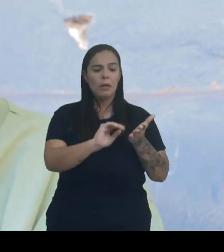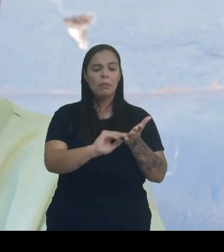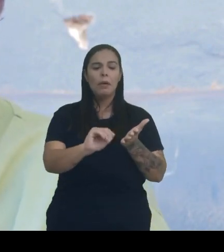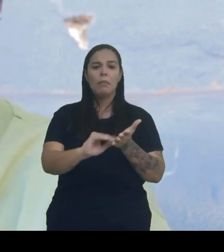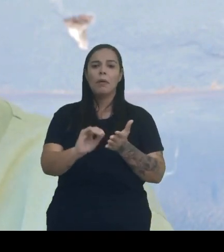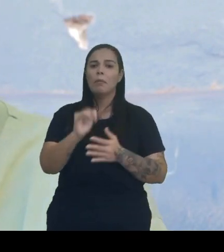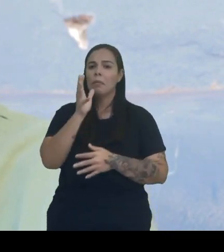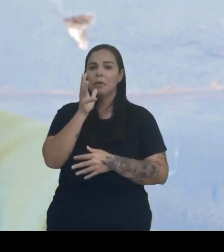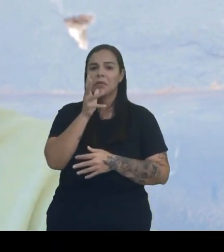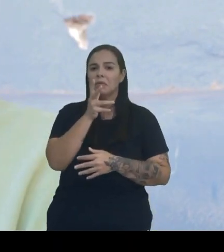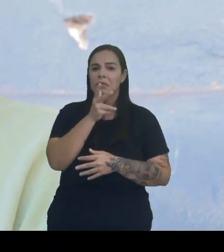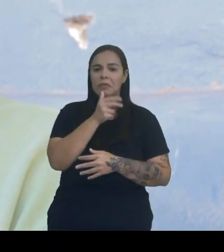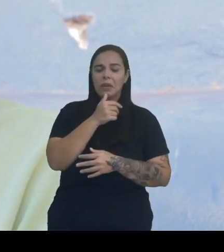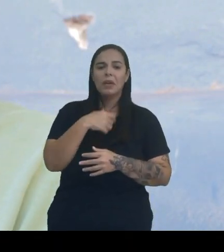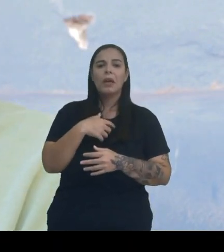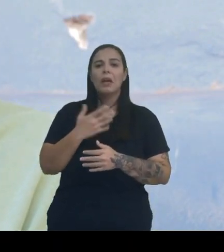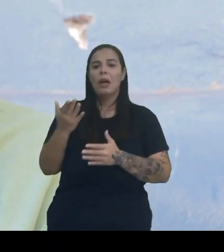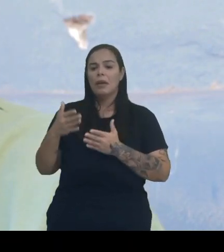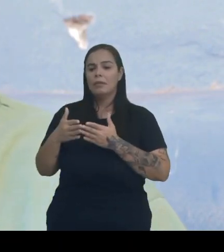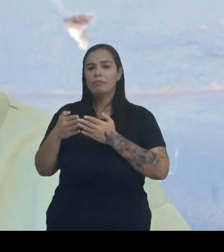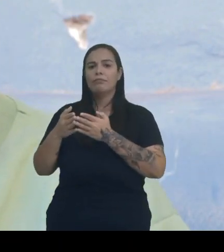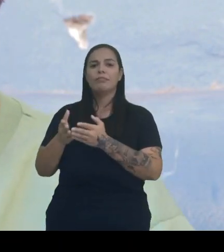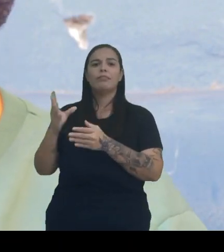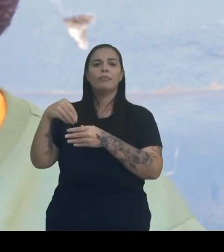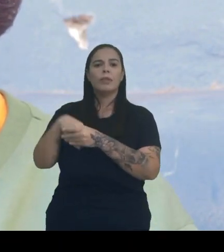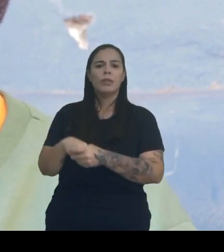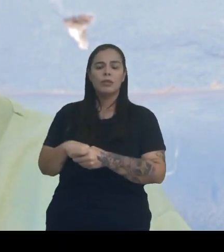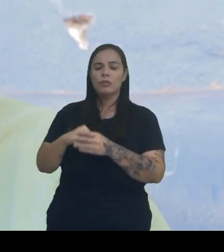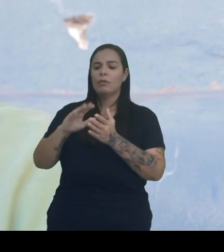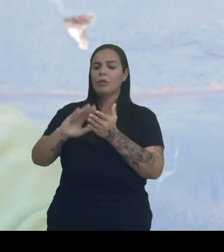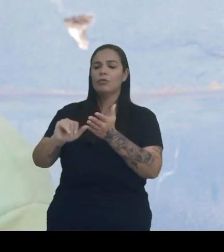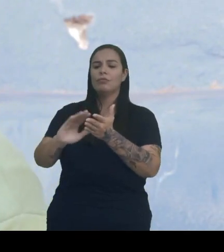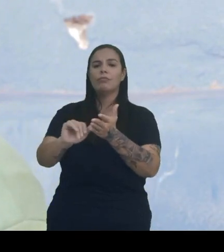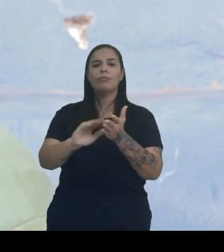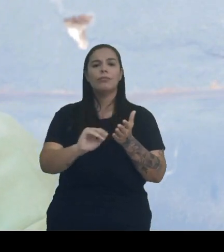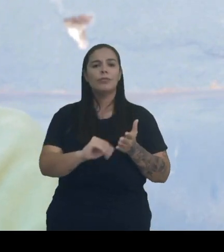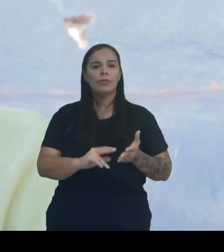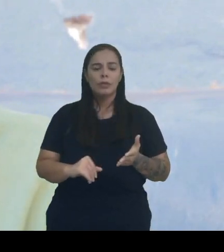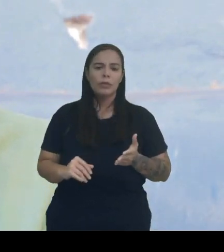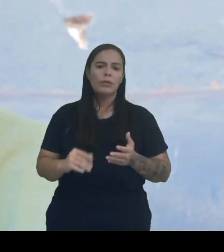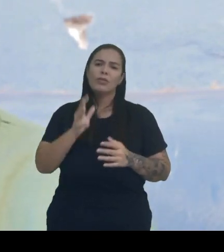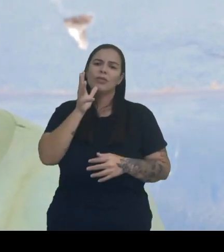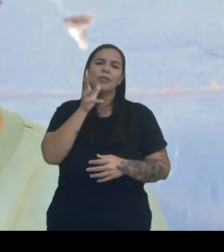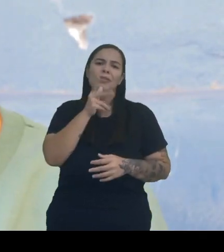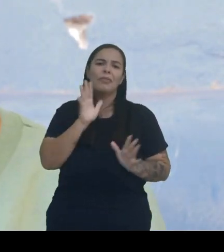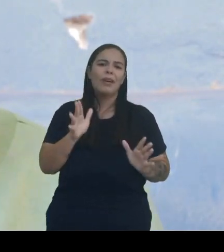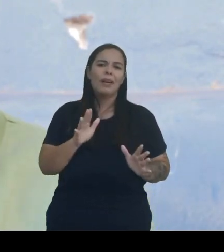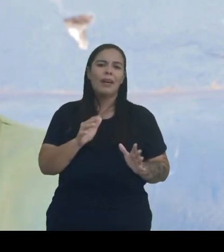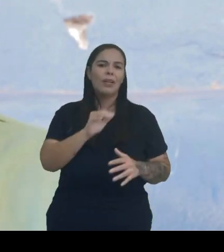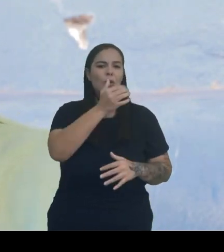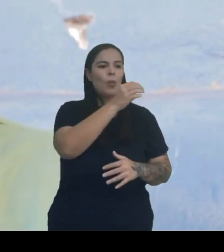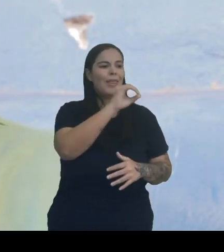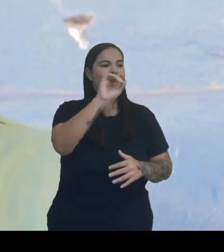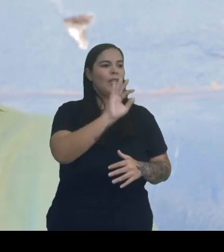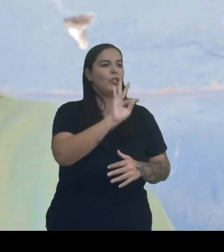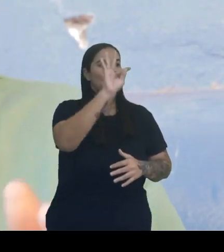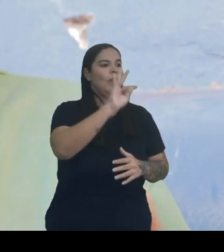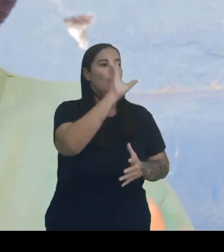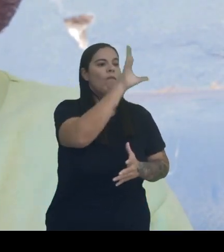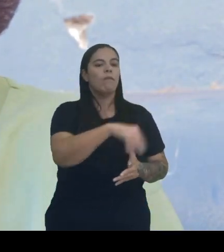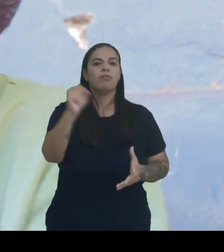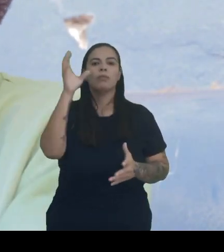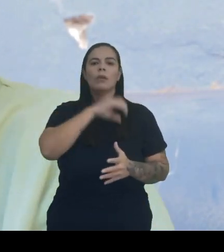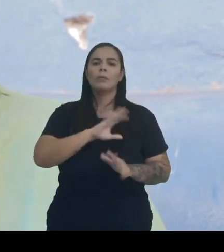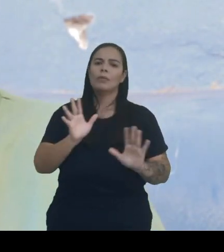a rede, ele vai sair, aí você enche 2 canoas dessa ou 3, aí depois cerca de novo, vai tirando ele. Tira assim devagar. Não é